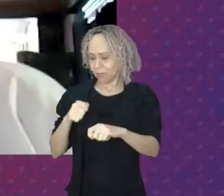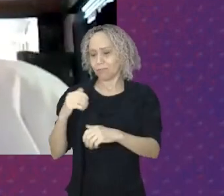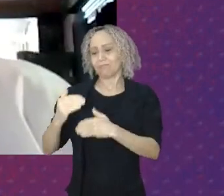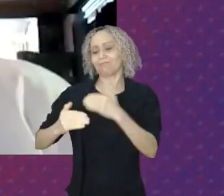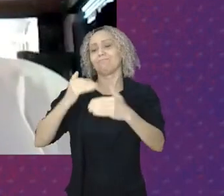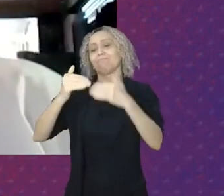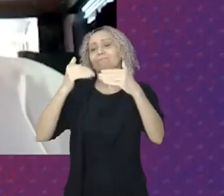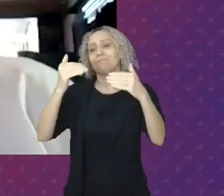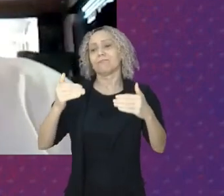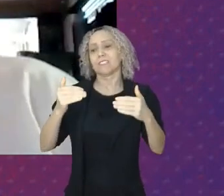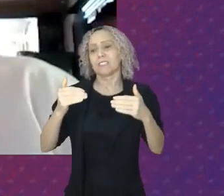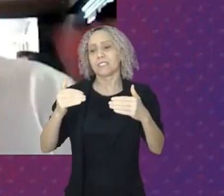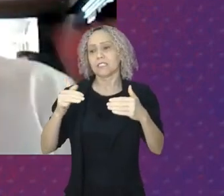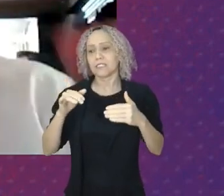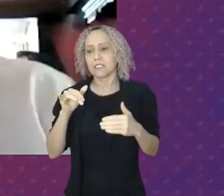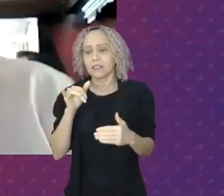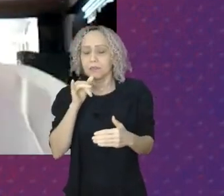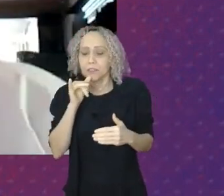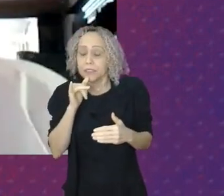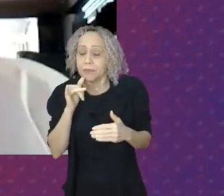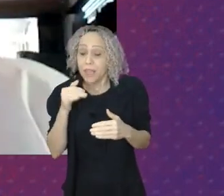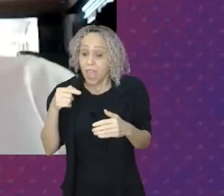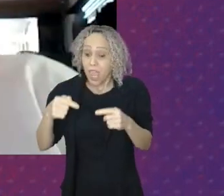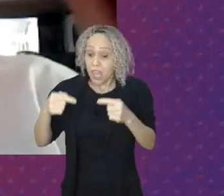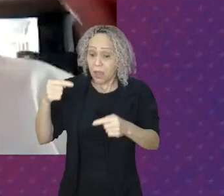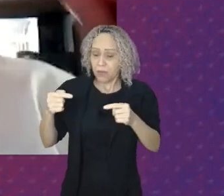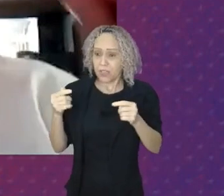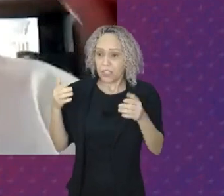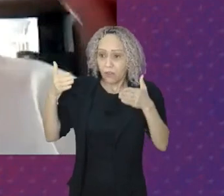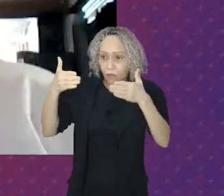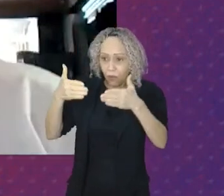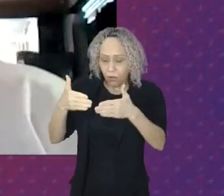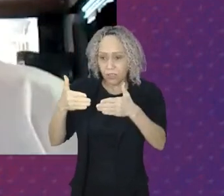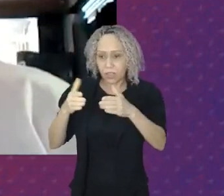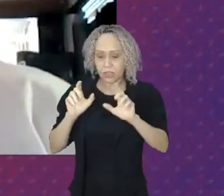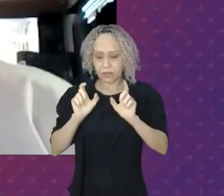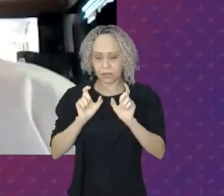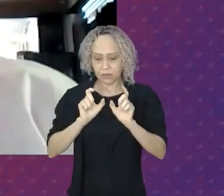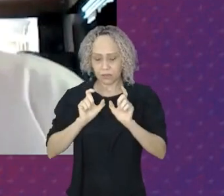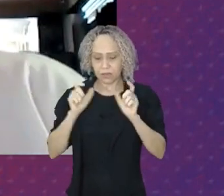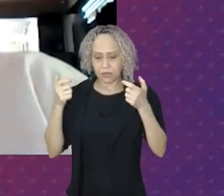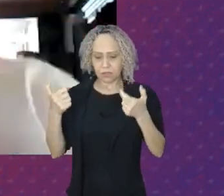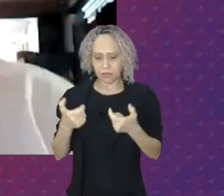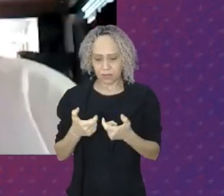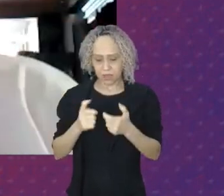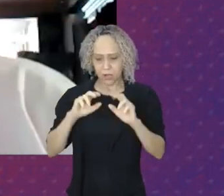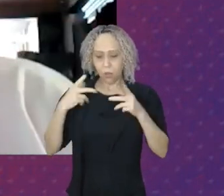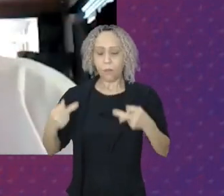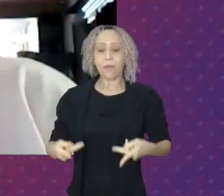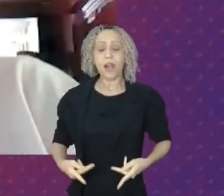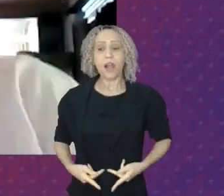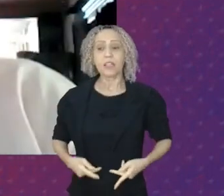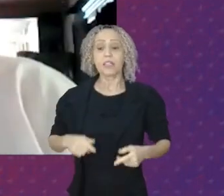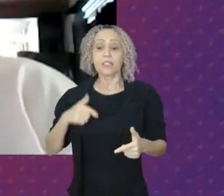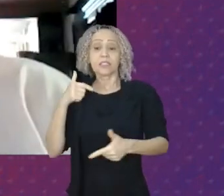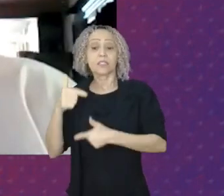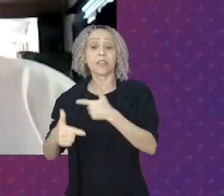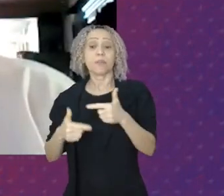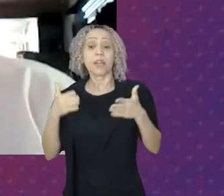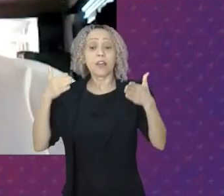MEC, com o olhar voltado para a sexualidade humana, e trabalhar num